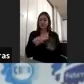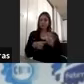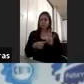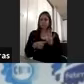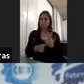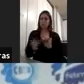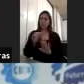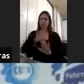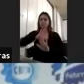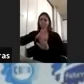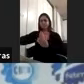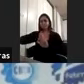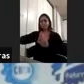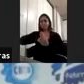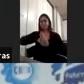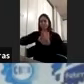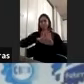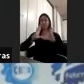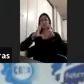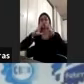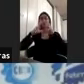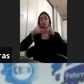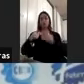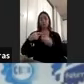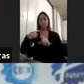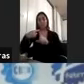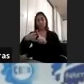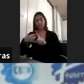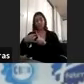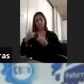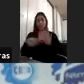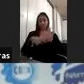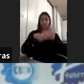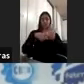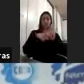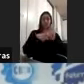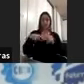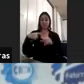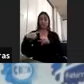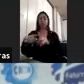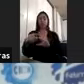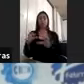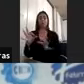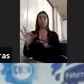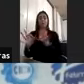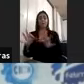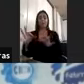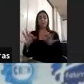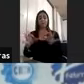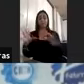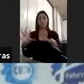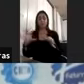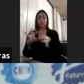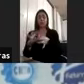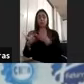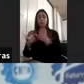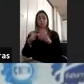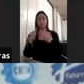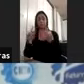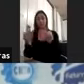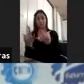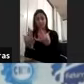coisas positivas nesse sentido de ver essa organização, essa união. Assim, eu não vi nenhum problema